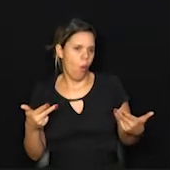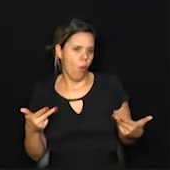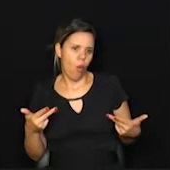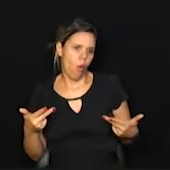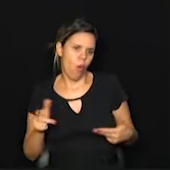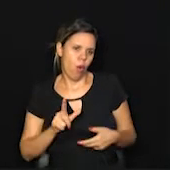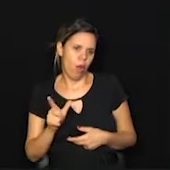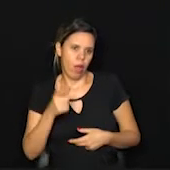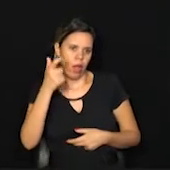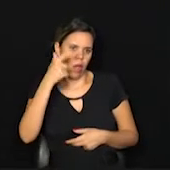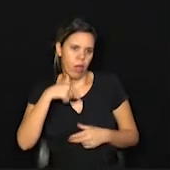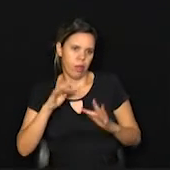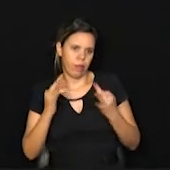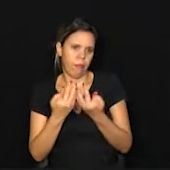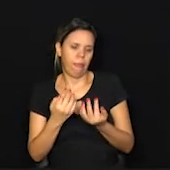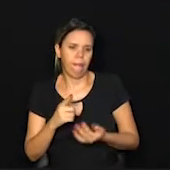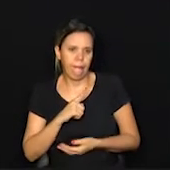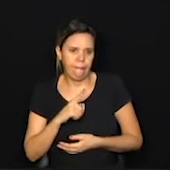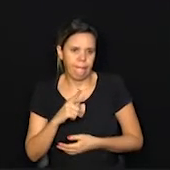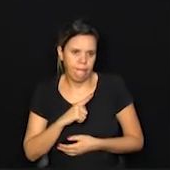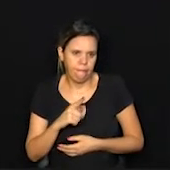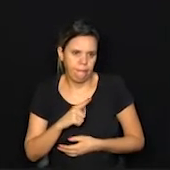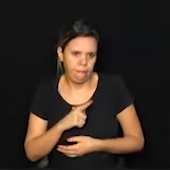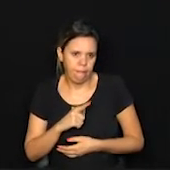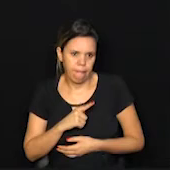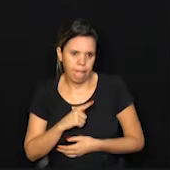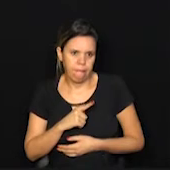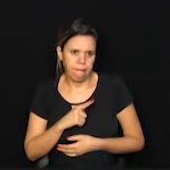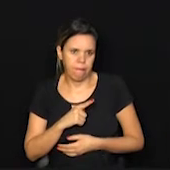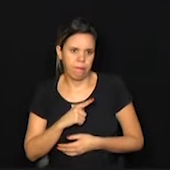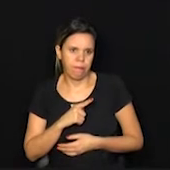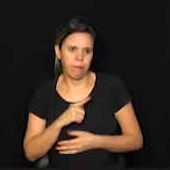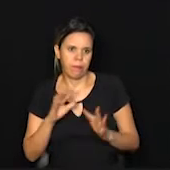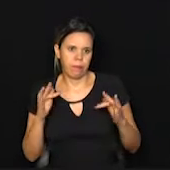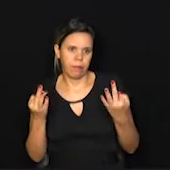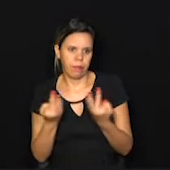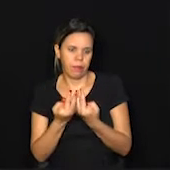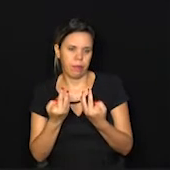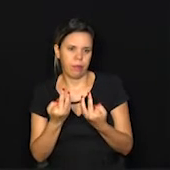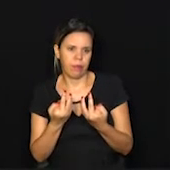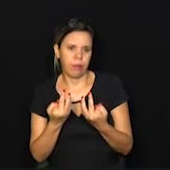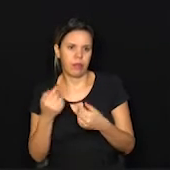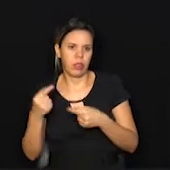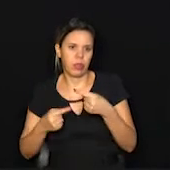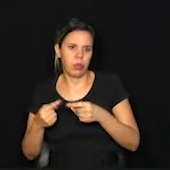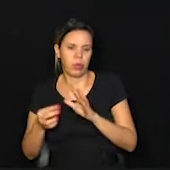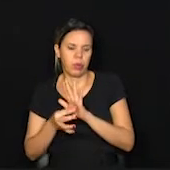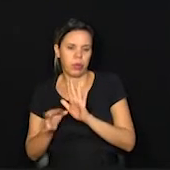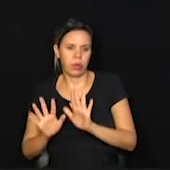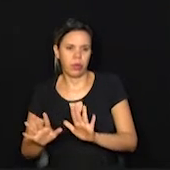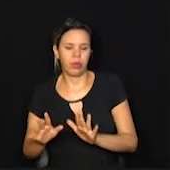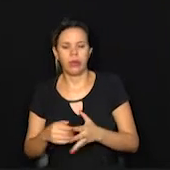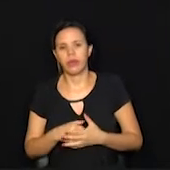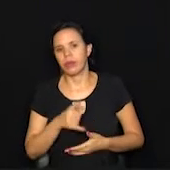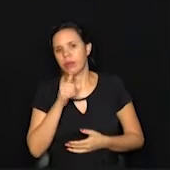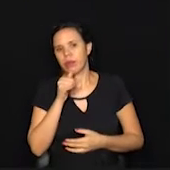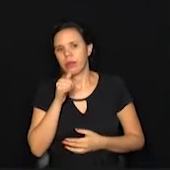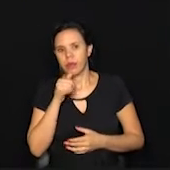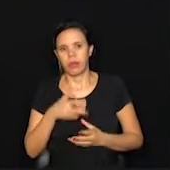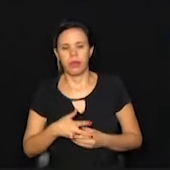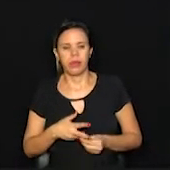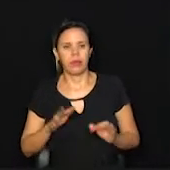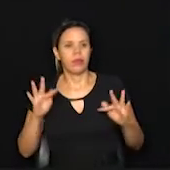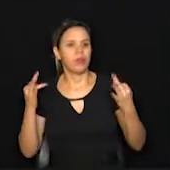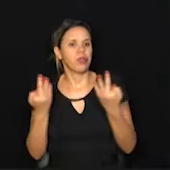lógico que eu era de uma família que tinha um relacionamento sono é de uma família que tem um posicionamento político Mas vamos pegar né